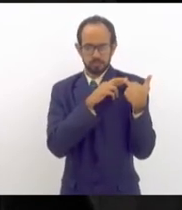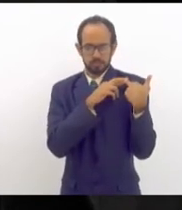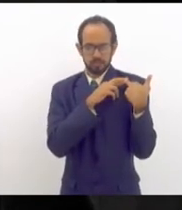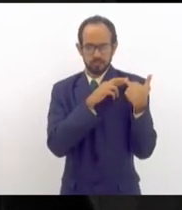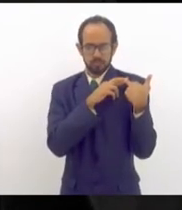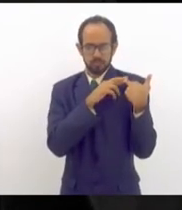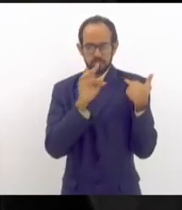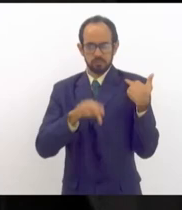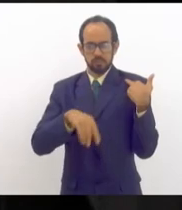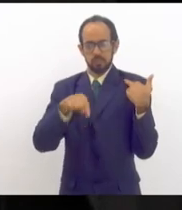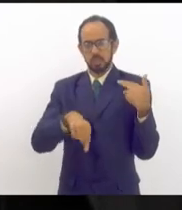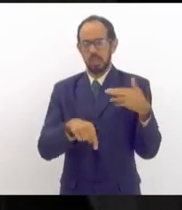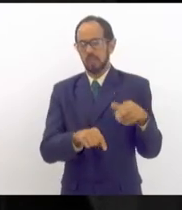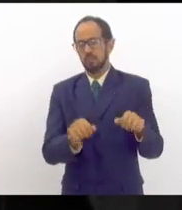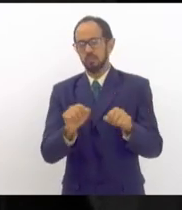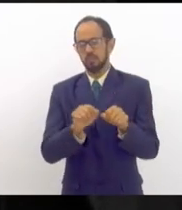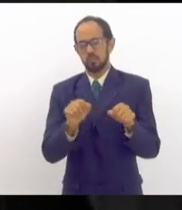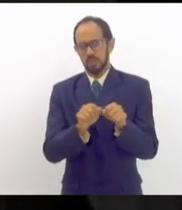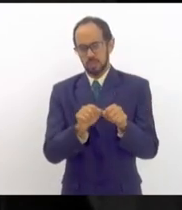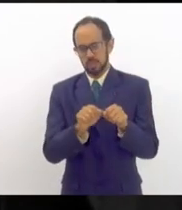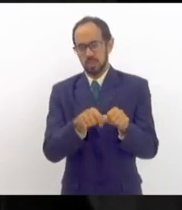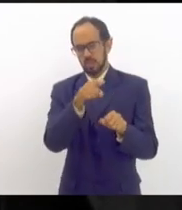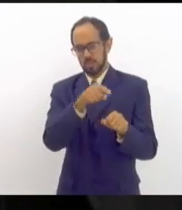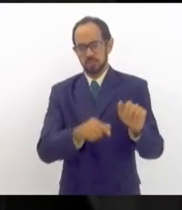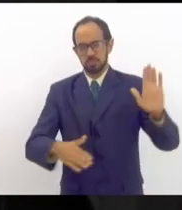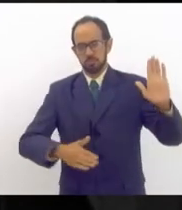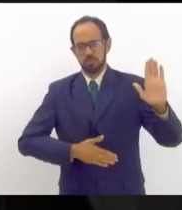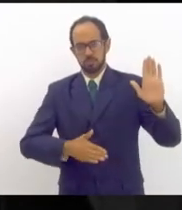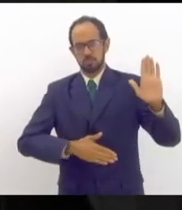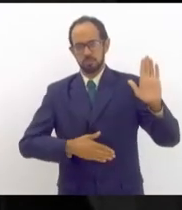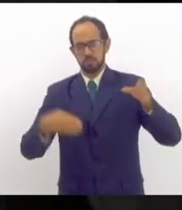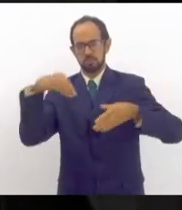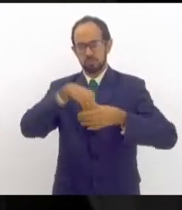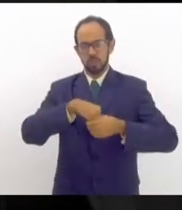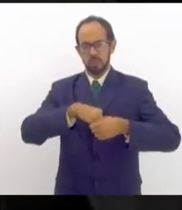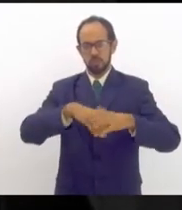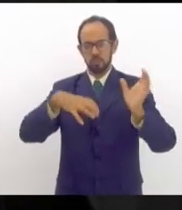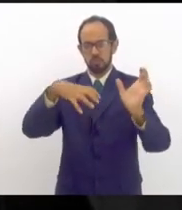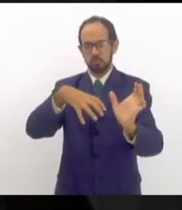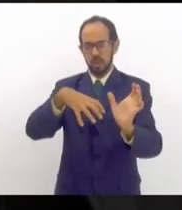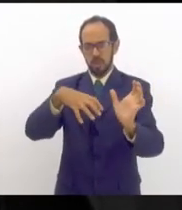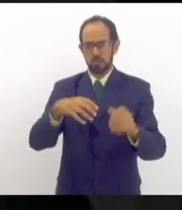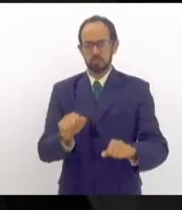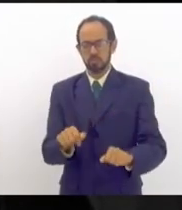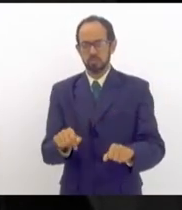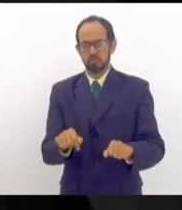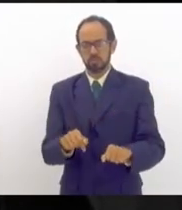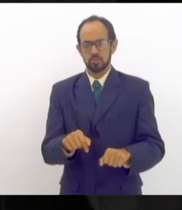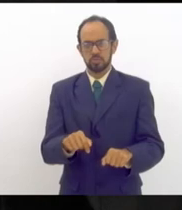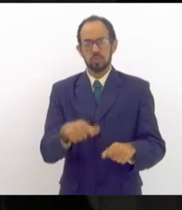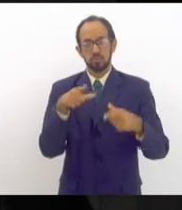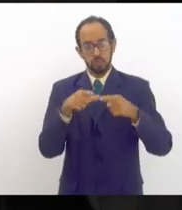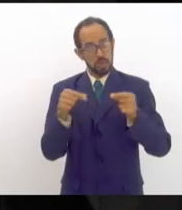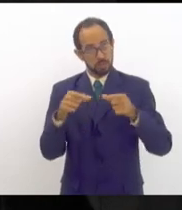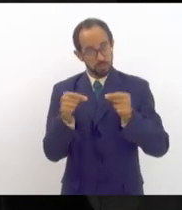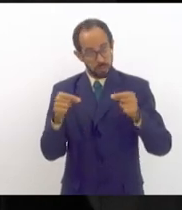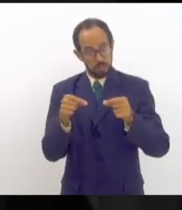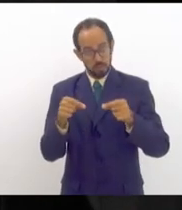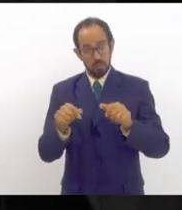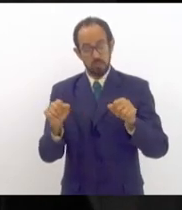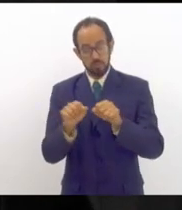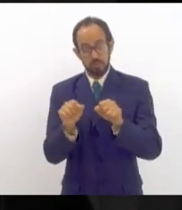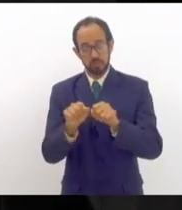quem implantou aqueles vândalos dentro do Palácio do Planalto lá em Brasília para